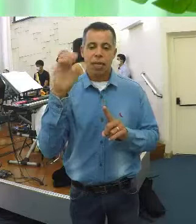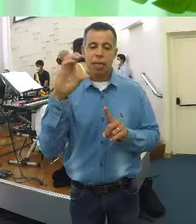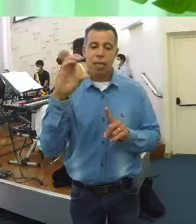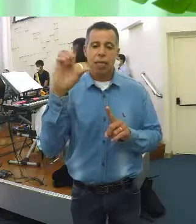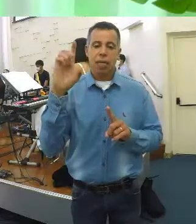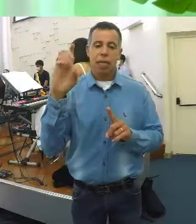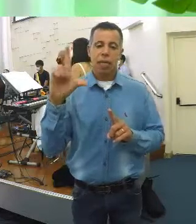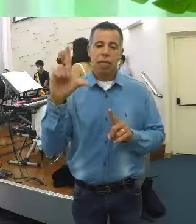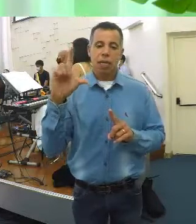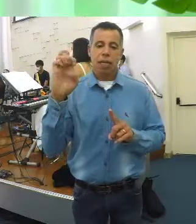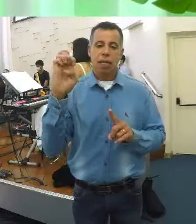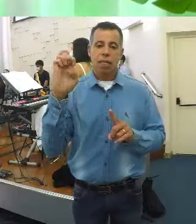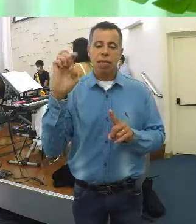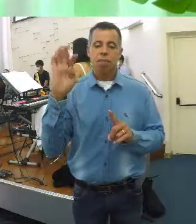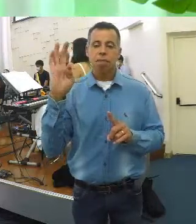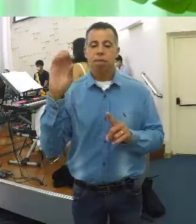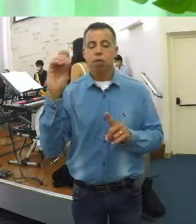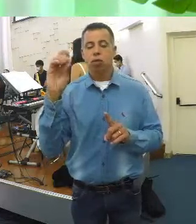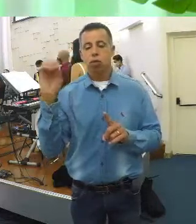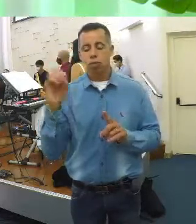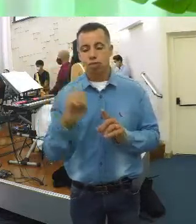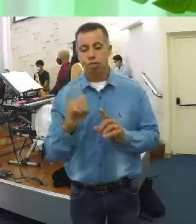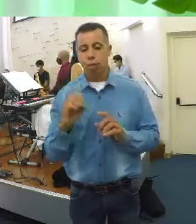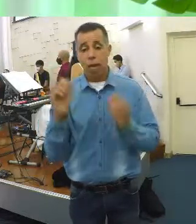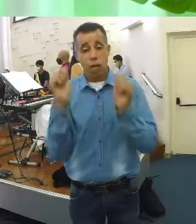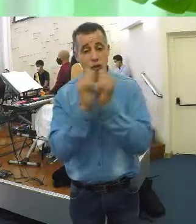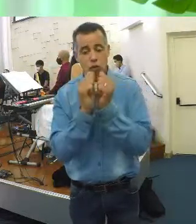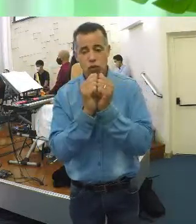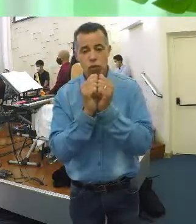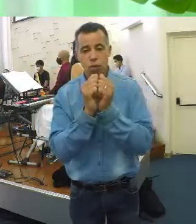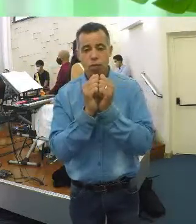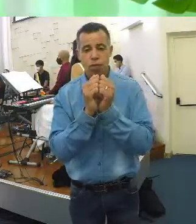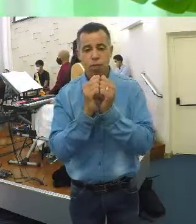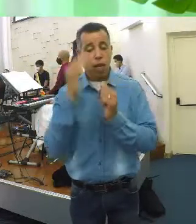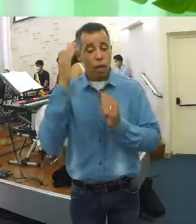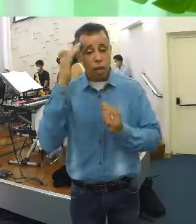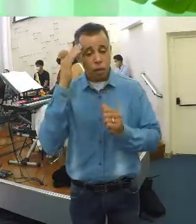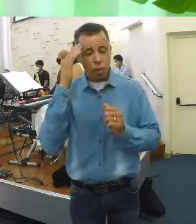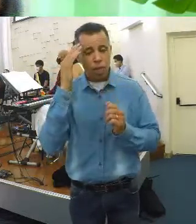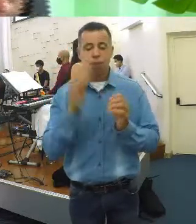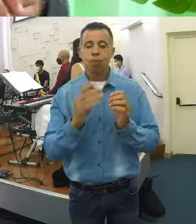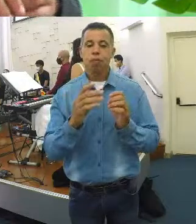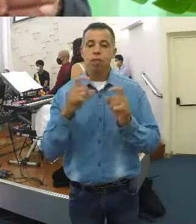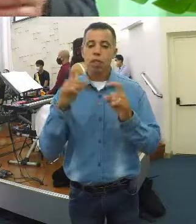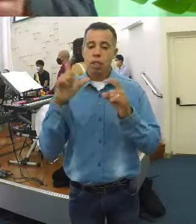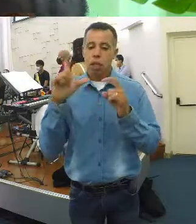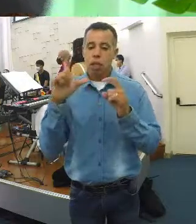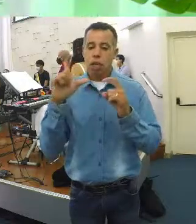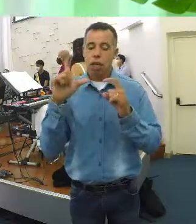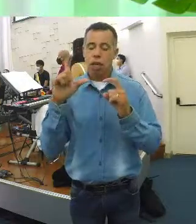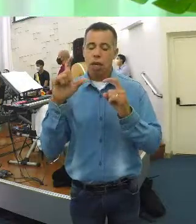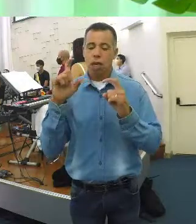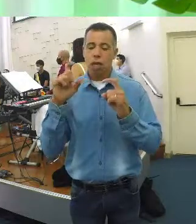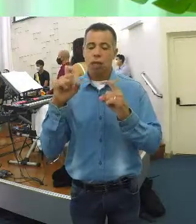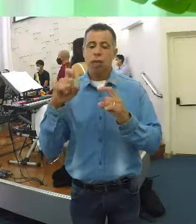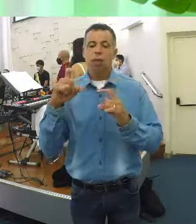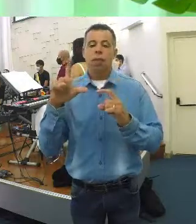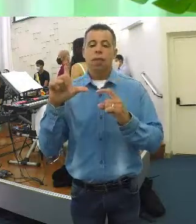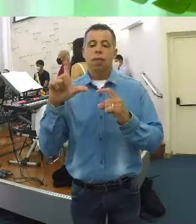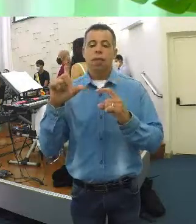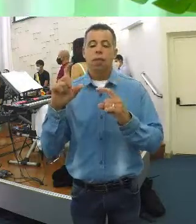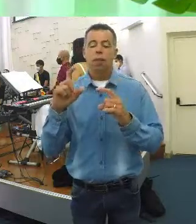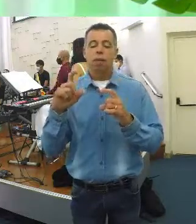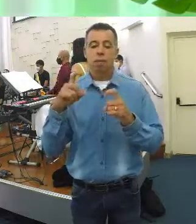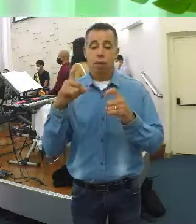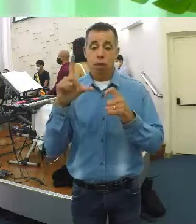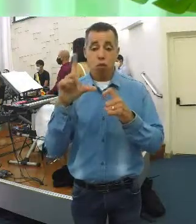ao lado para trazer consolo. Lembro-me do texto bíblico em Lucas 1,47, depois de narrar as aflições